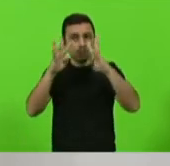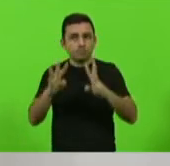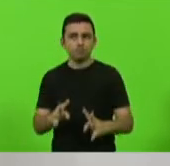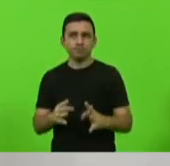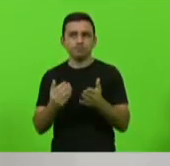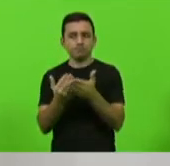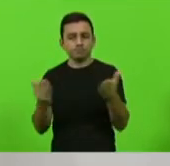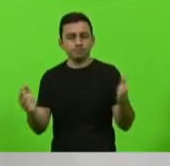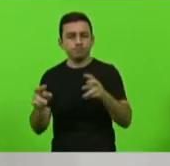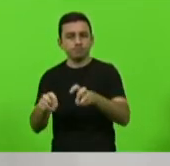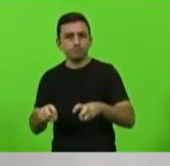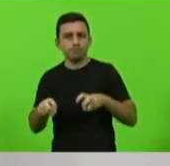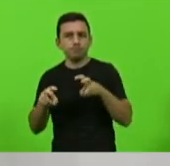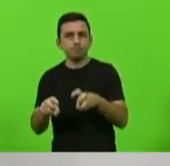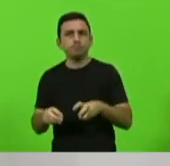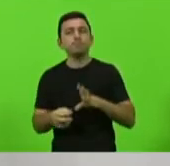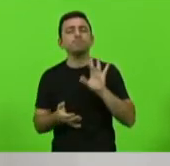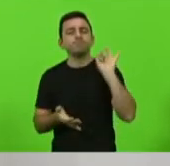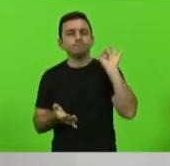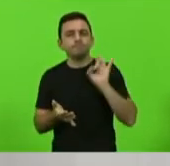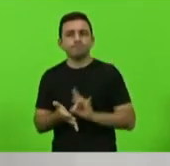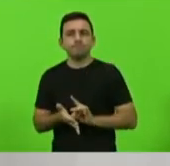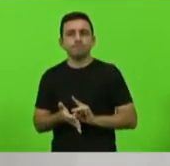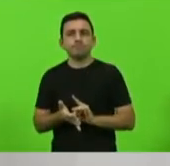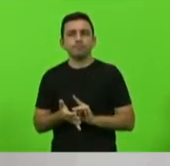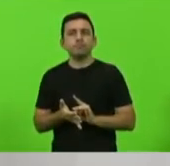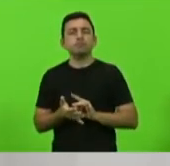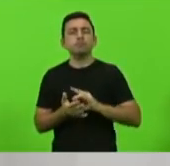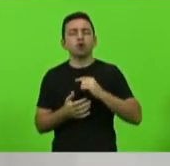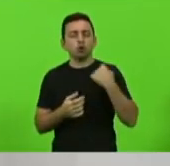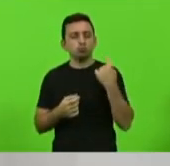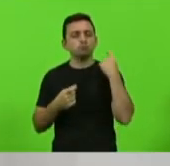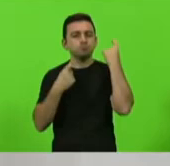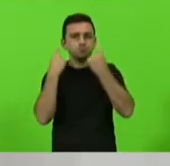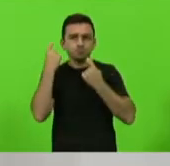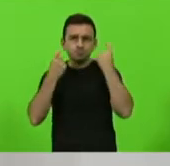nossos agricultores. Realmente, é muito preocupante.